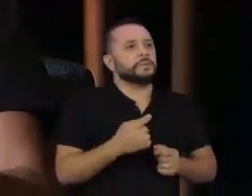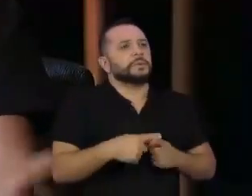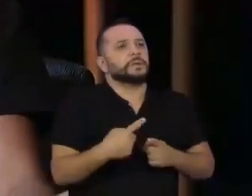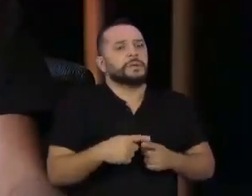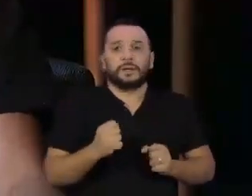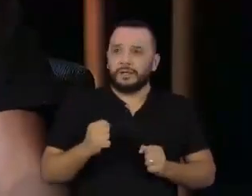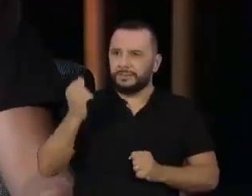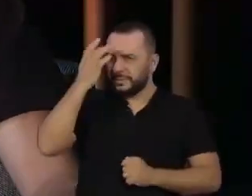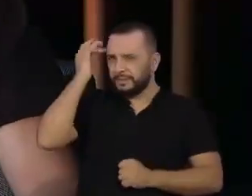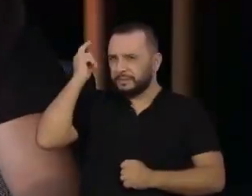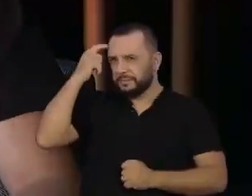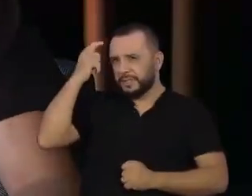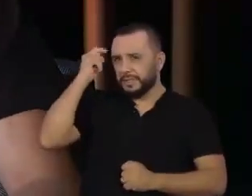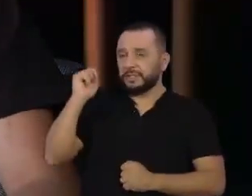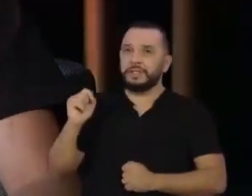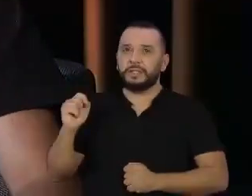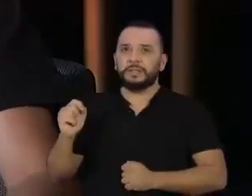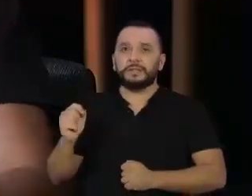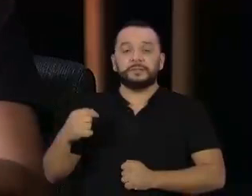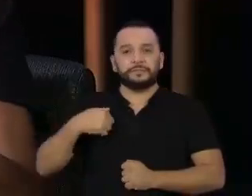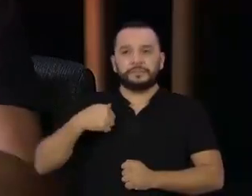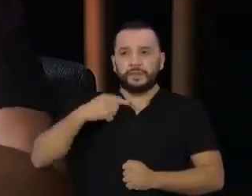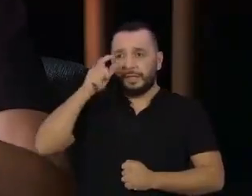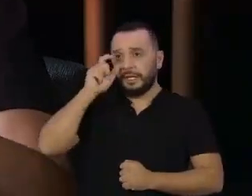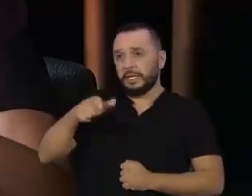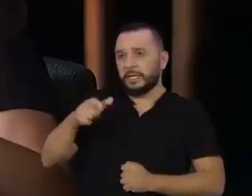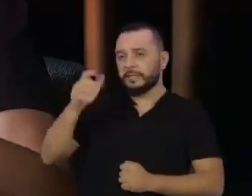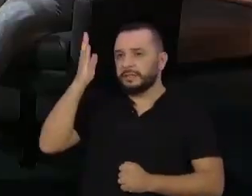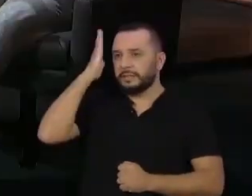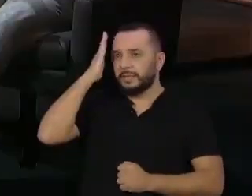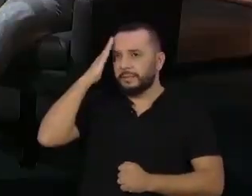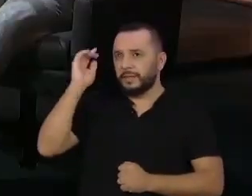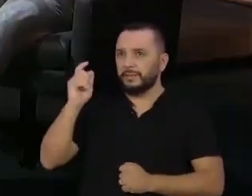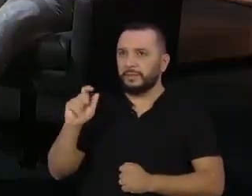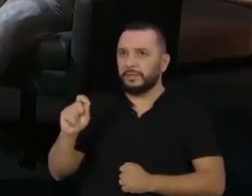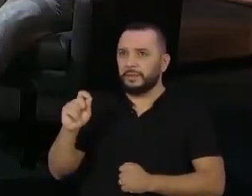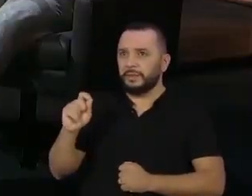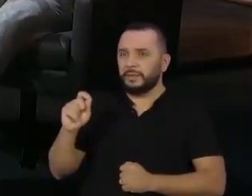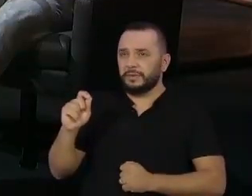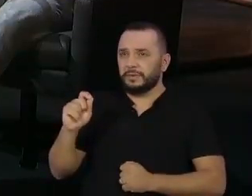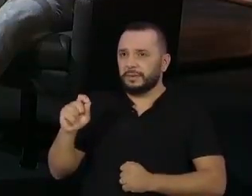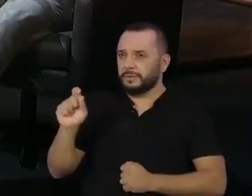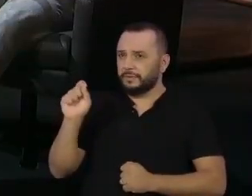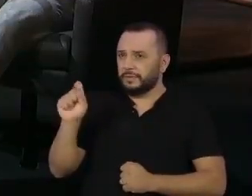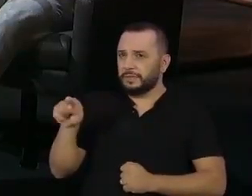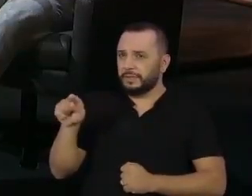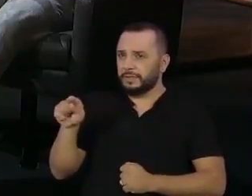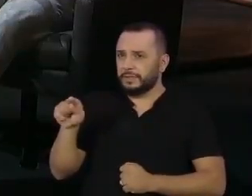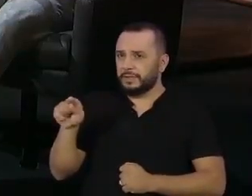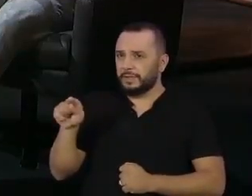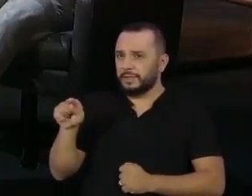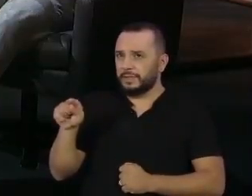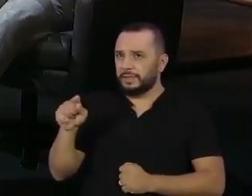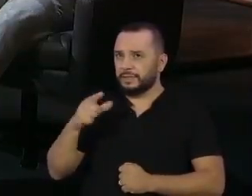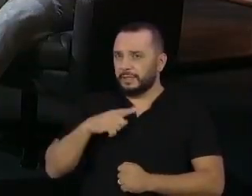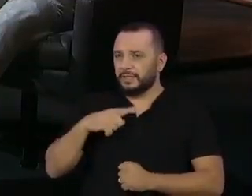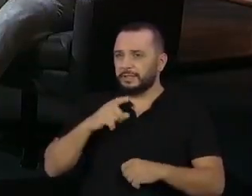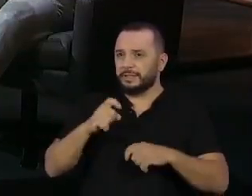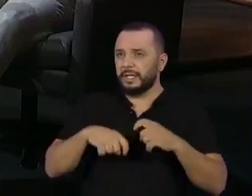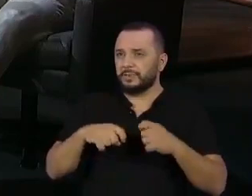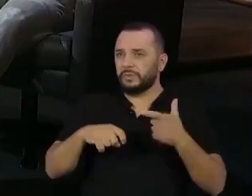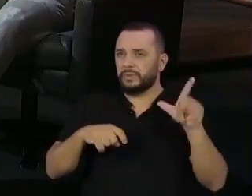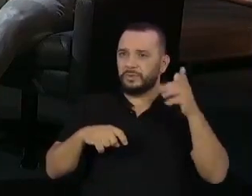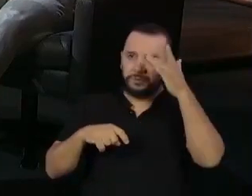em que as pessoas começam achar que é de interesse público saber e se você está transando